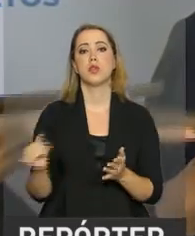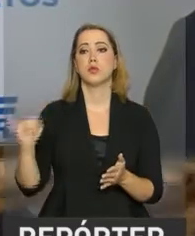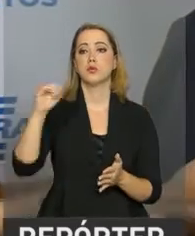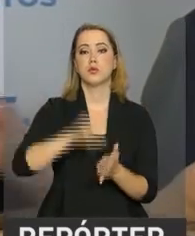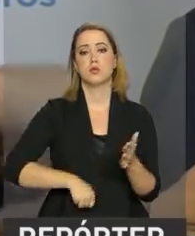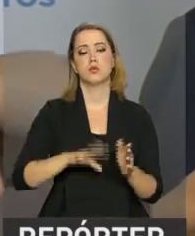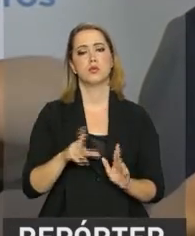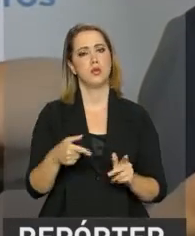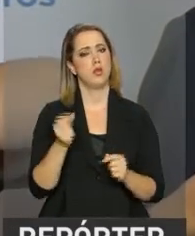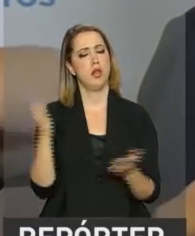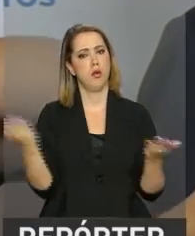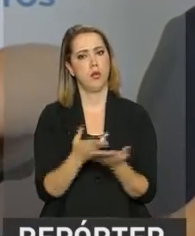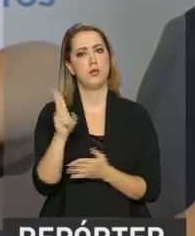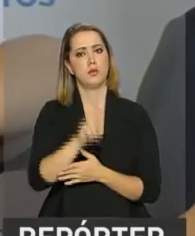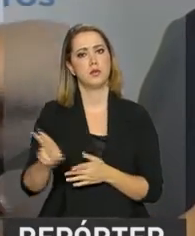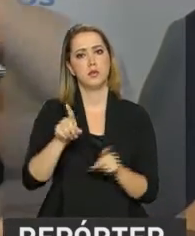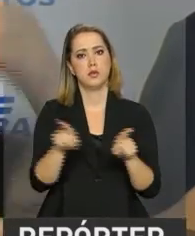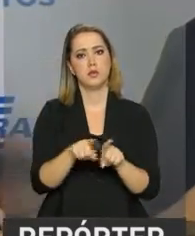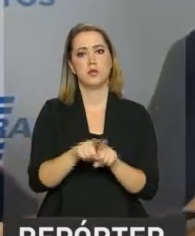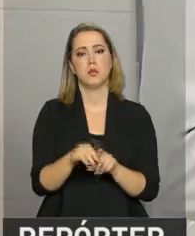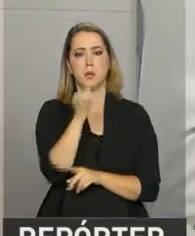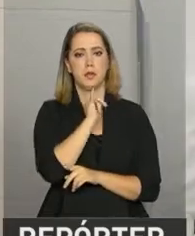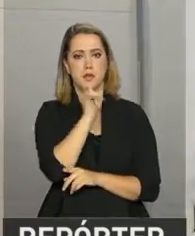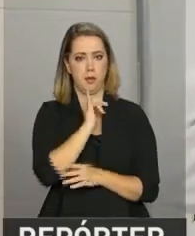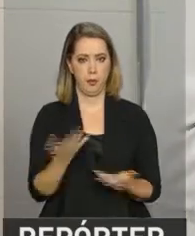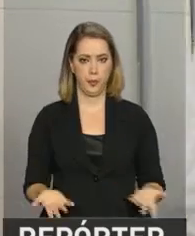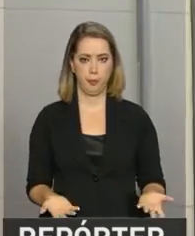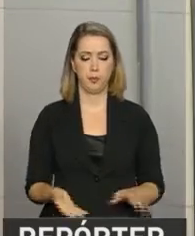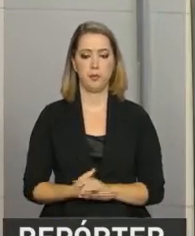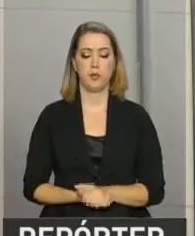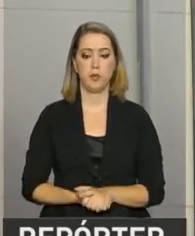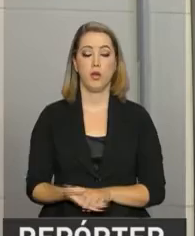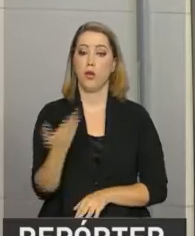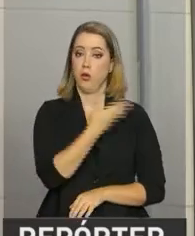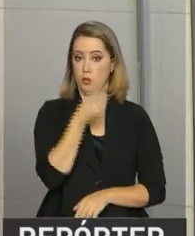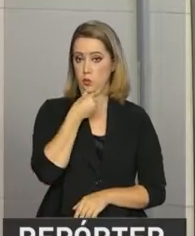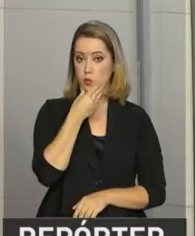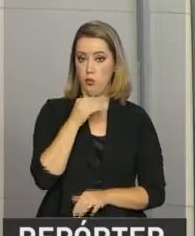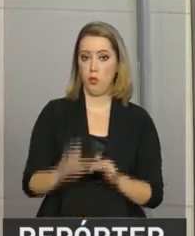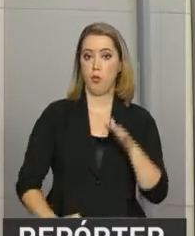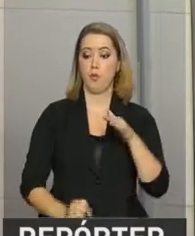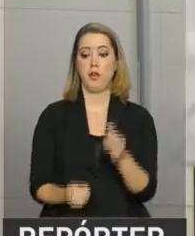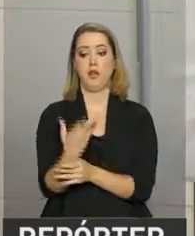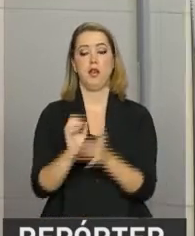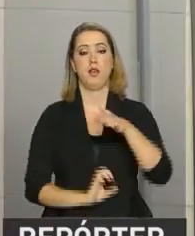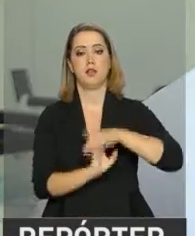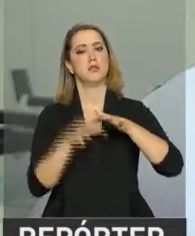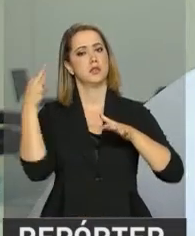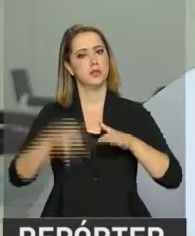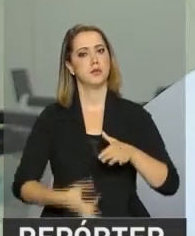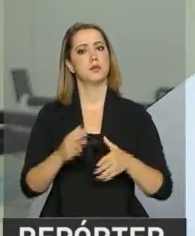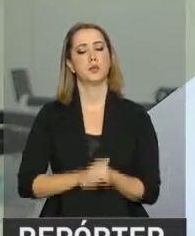e vai servir inclusive como modelo para alexandre e formalizar o negócio foi uma escolha acertada